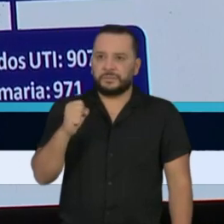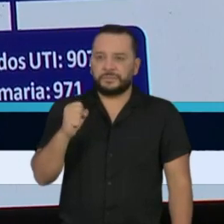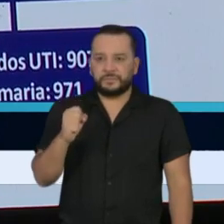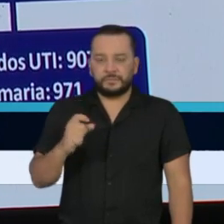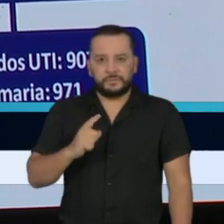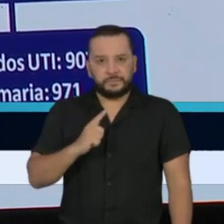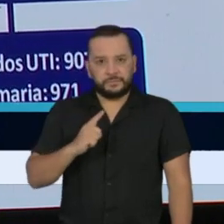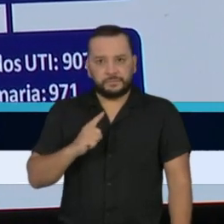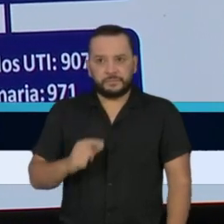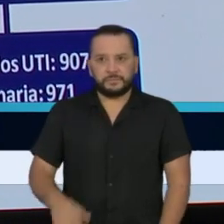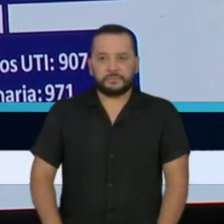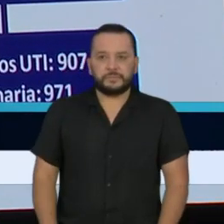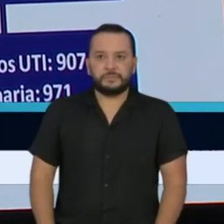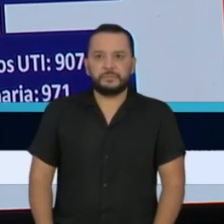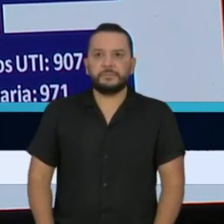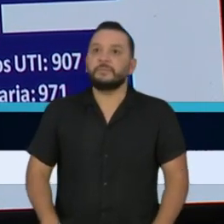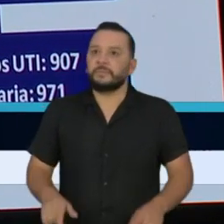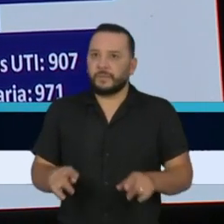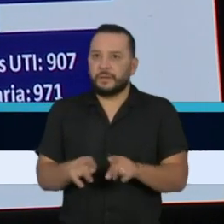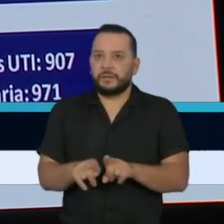contingente. Estamos com